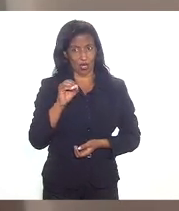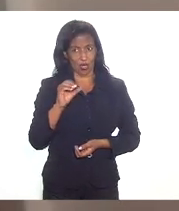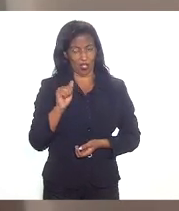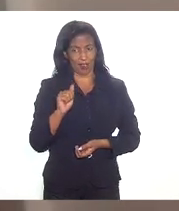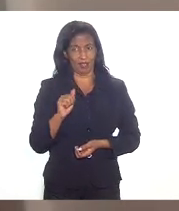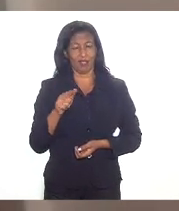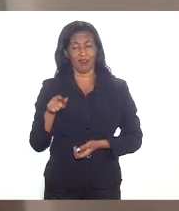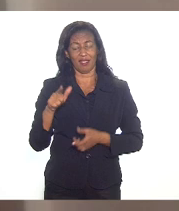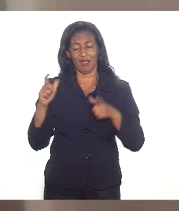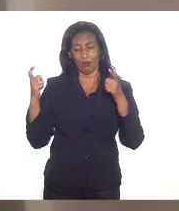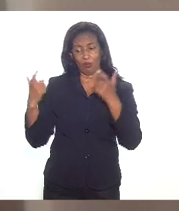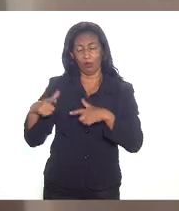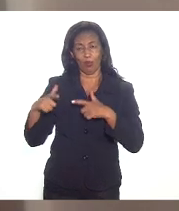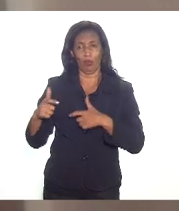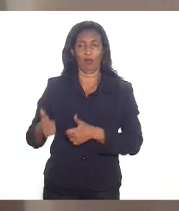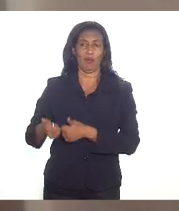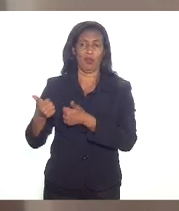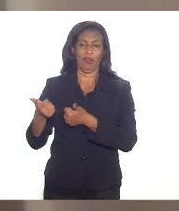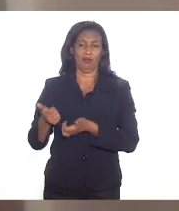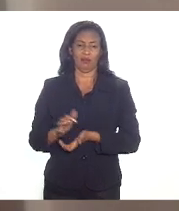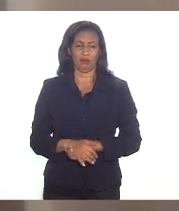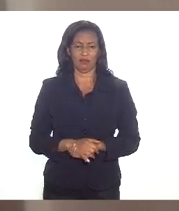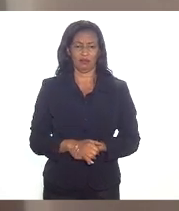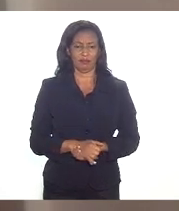região conurbada. Pode ir.